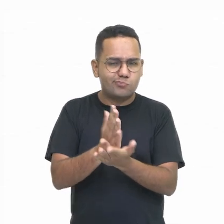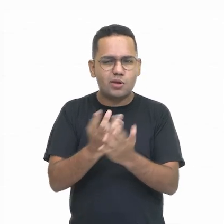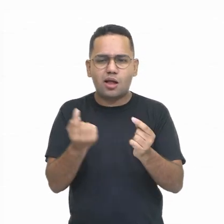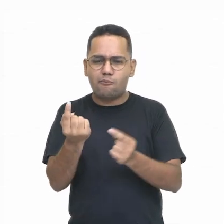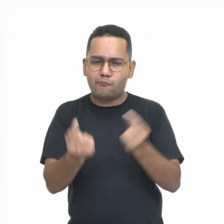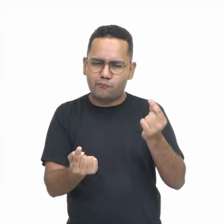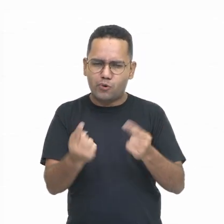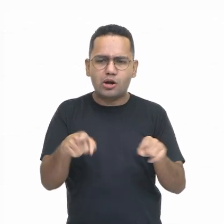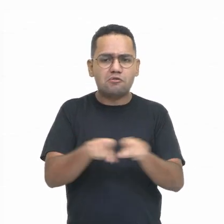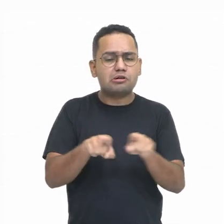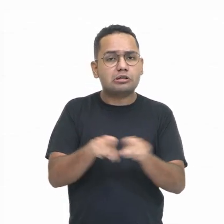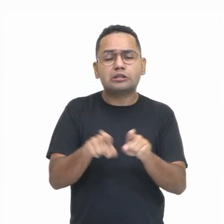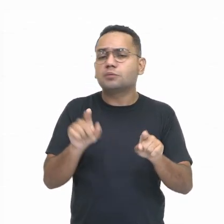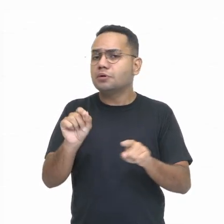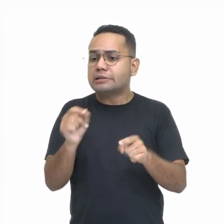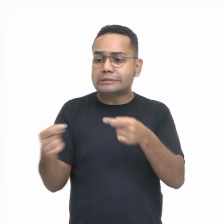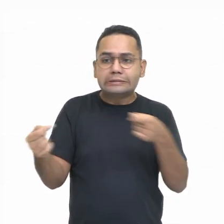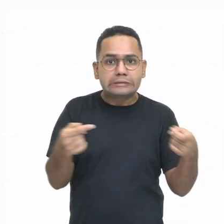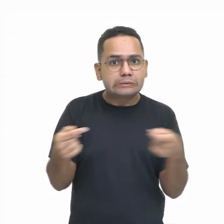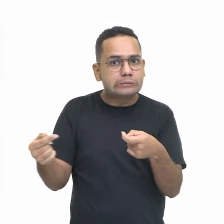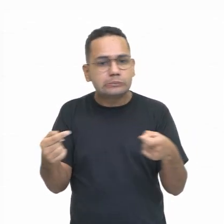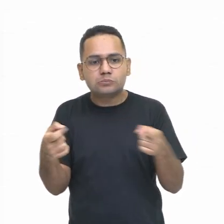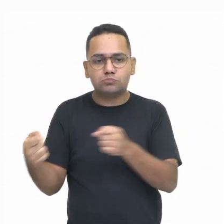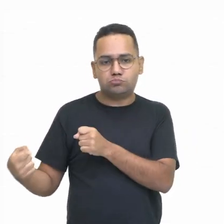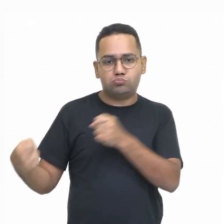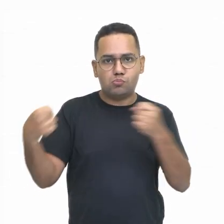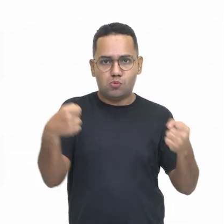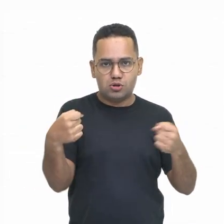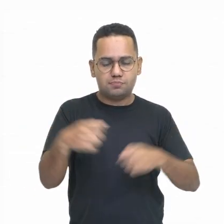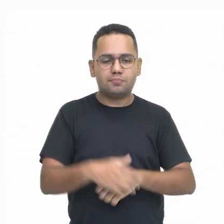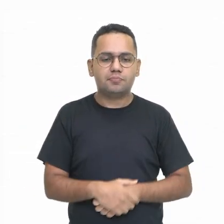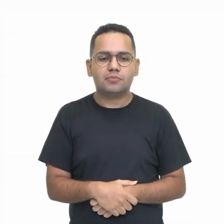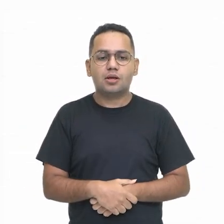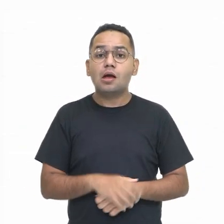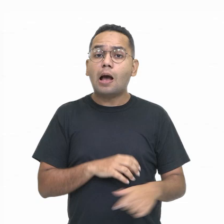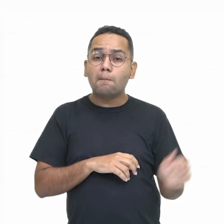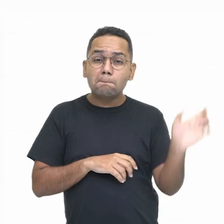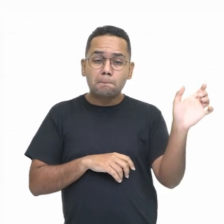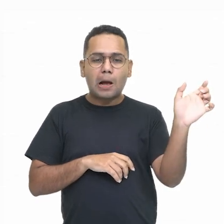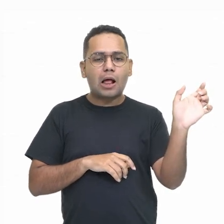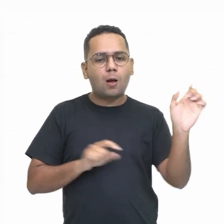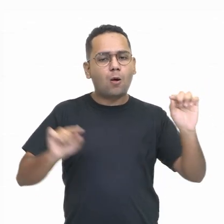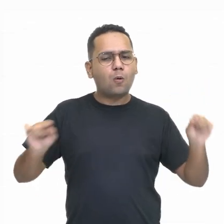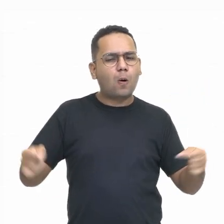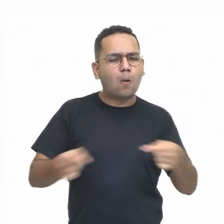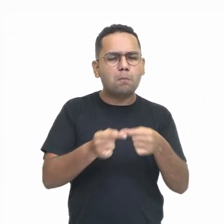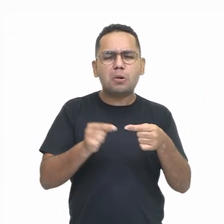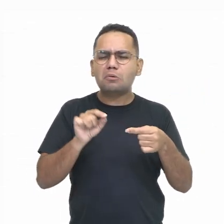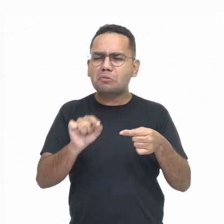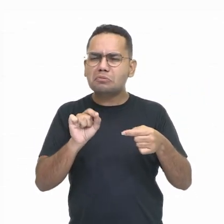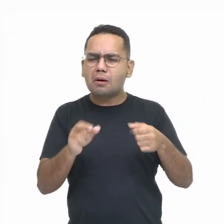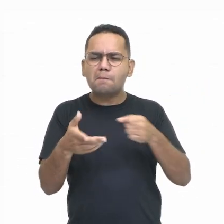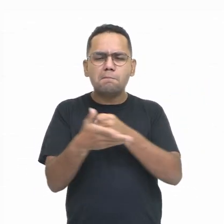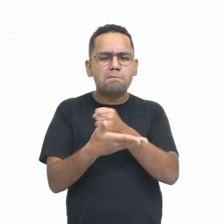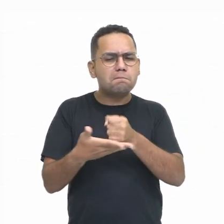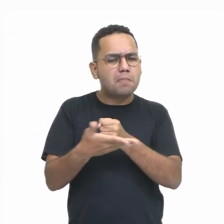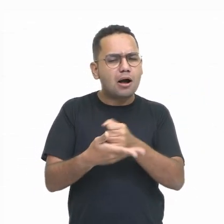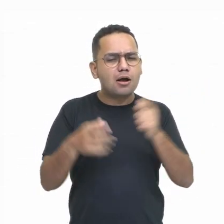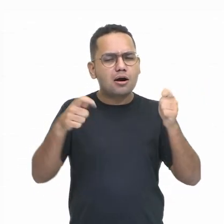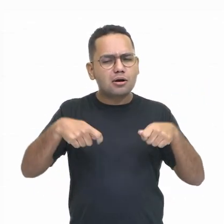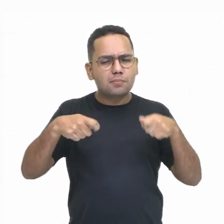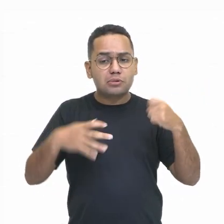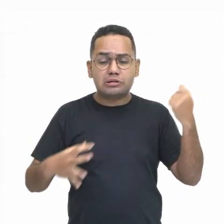política e disputas pelo poder. O clientelismo serviu como uma ferramenta para construir bases de apoio e garantir